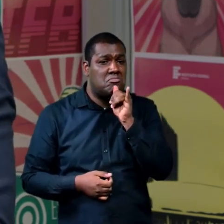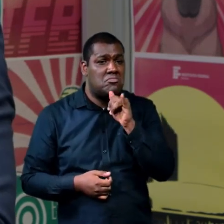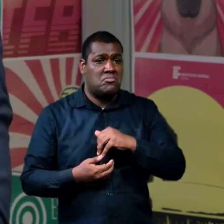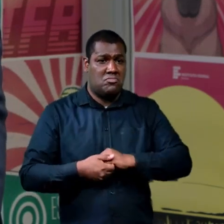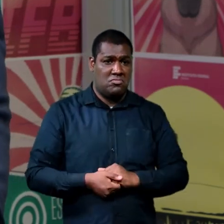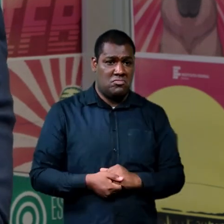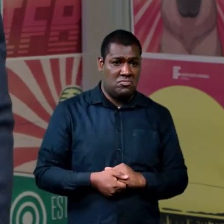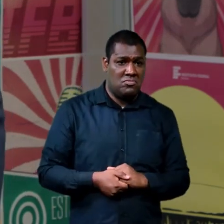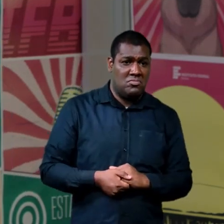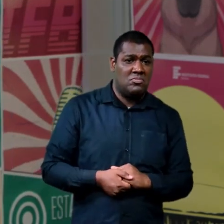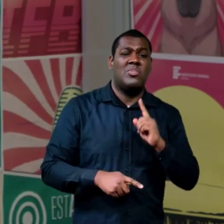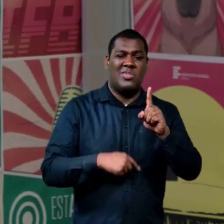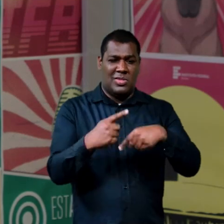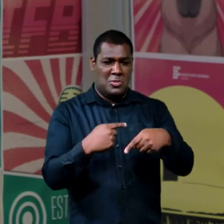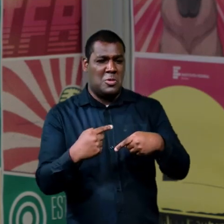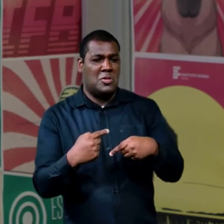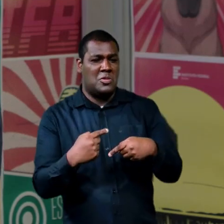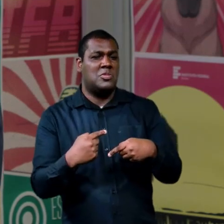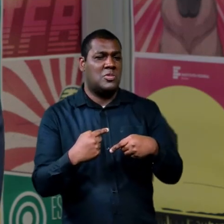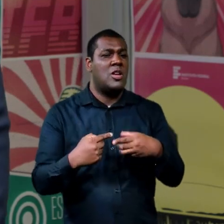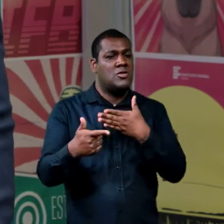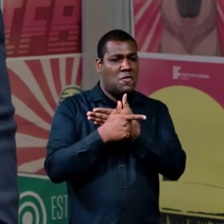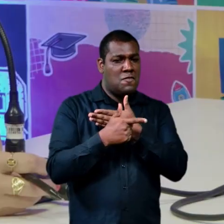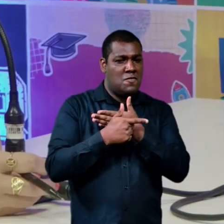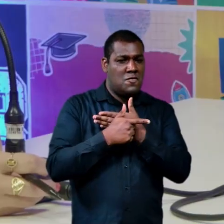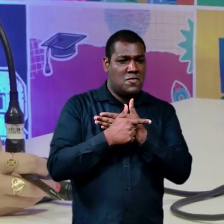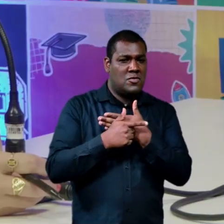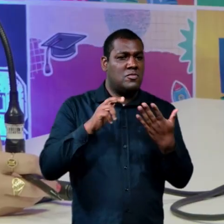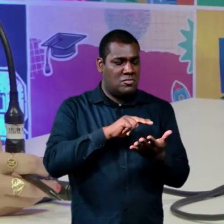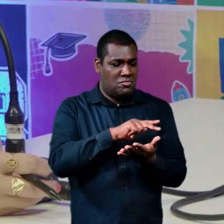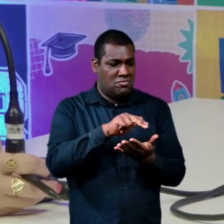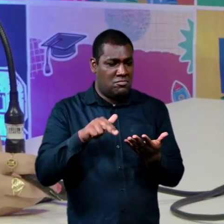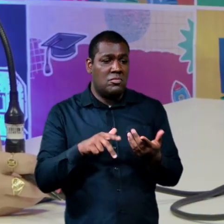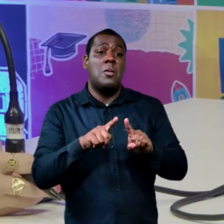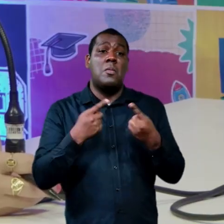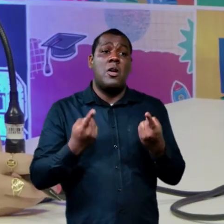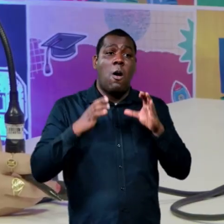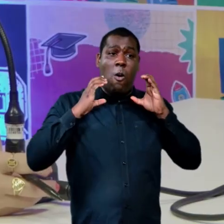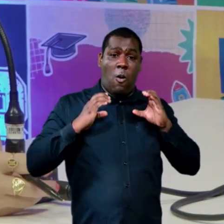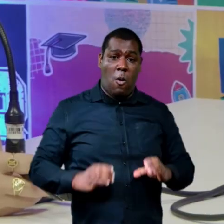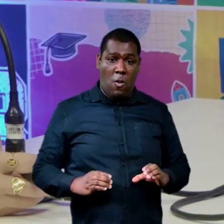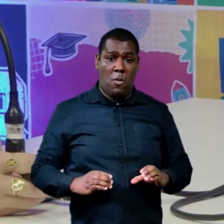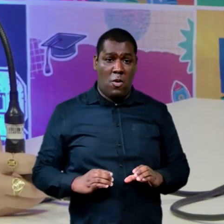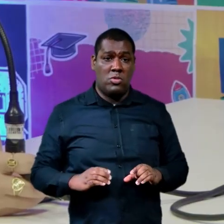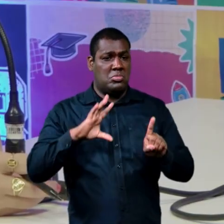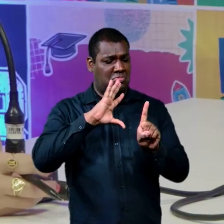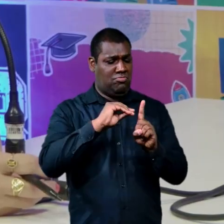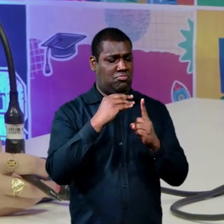do cargo. A gente vai falar disso daqui a pouco. Mas são condutas de natureza